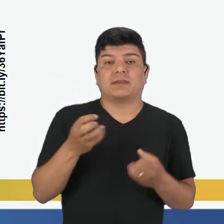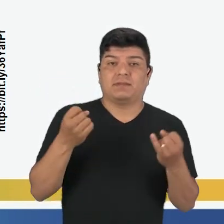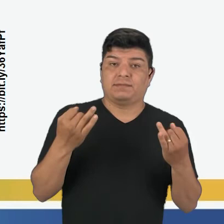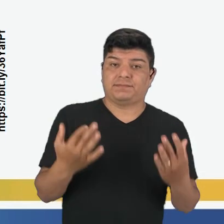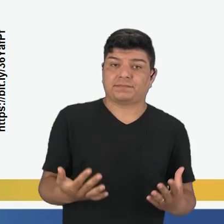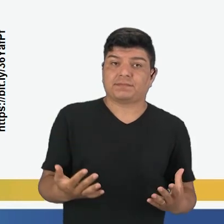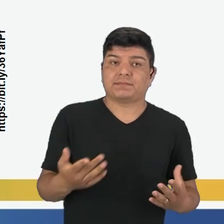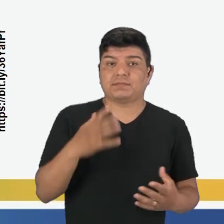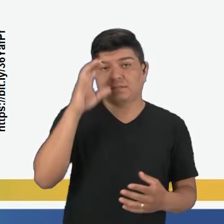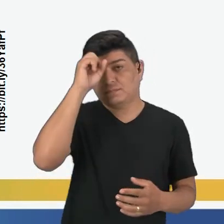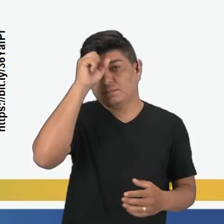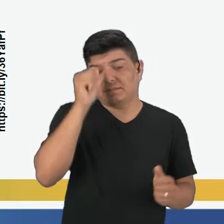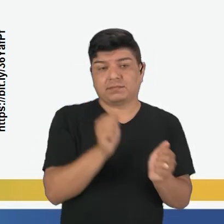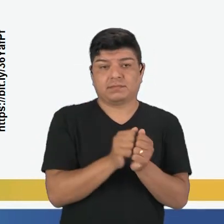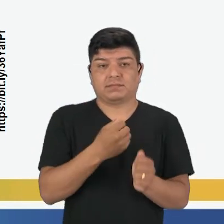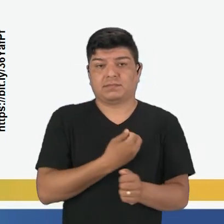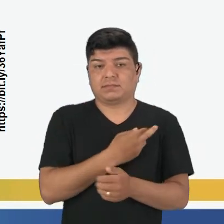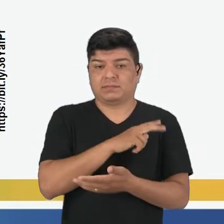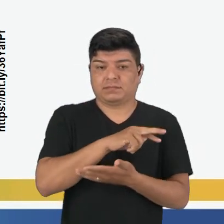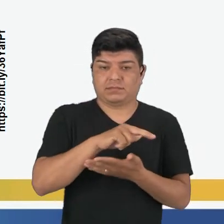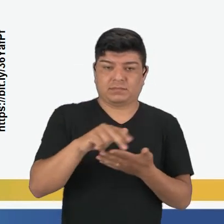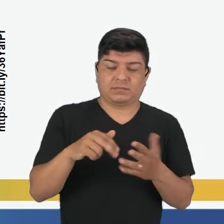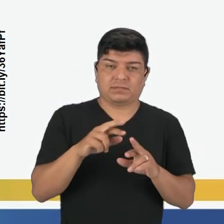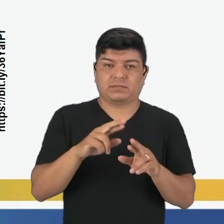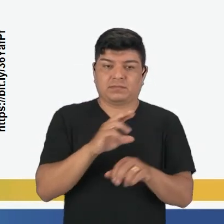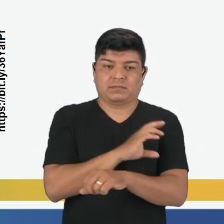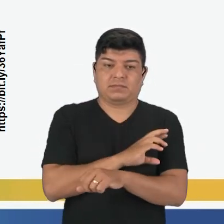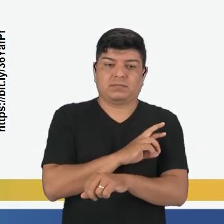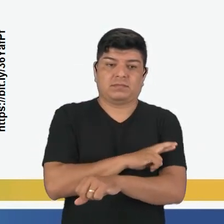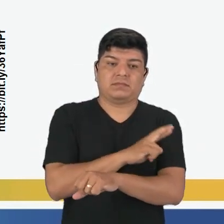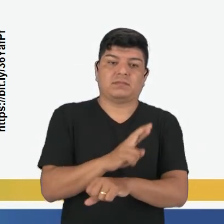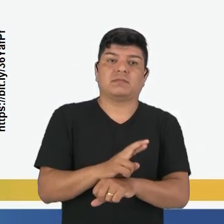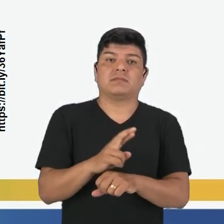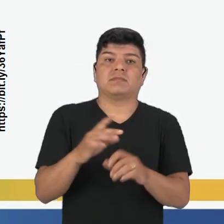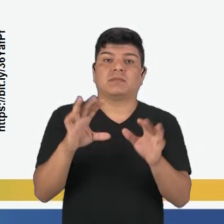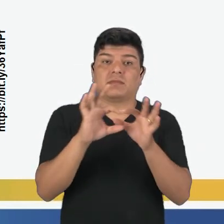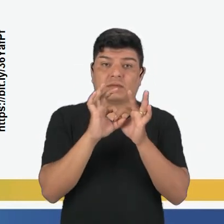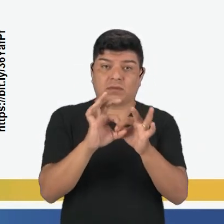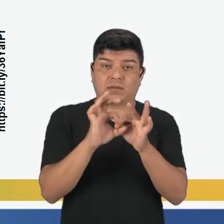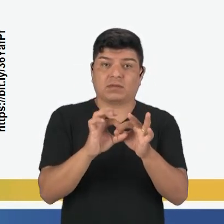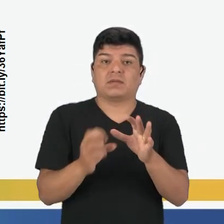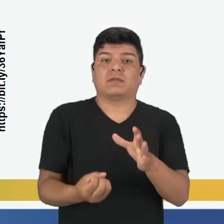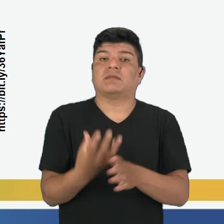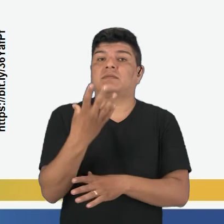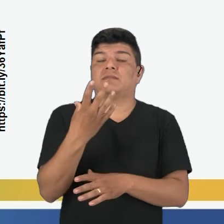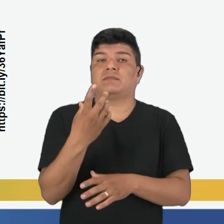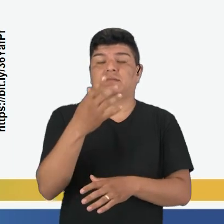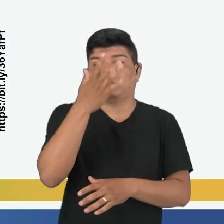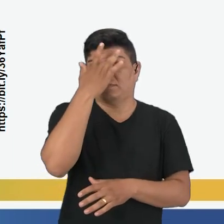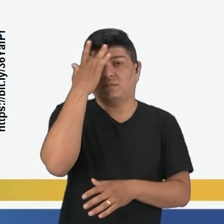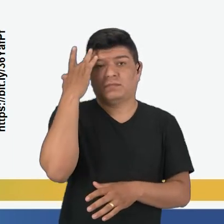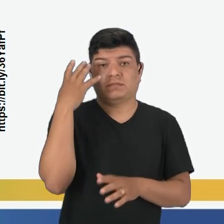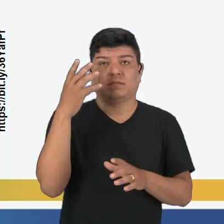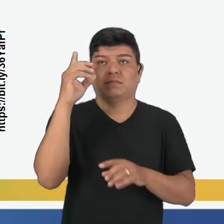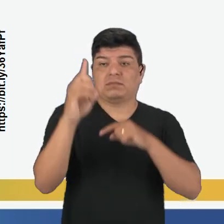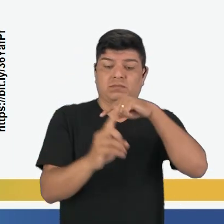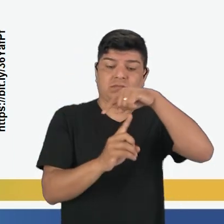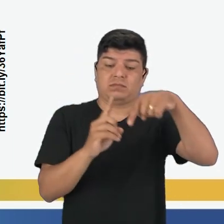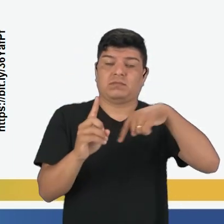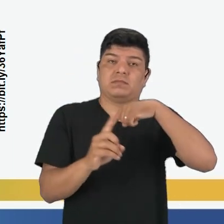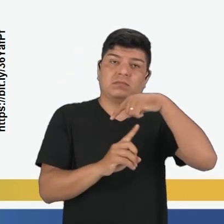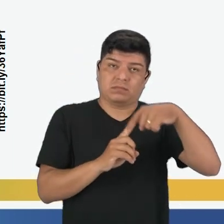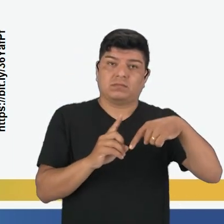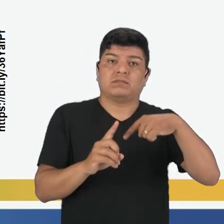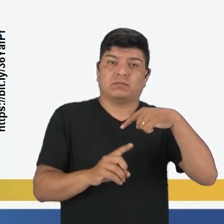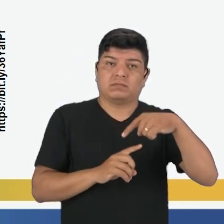disse, para aprender a conviver com a diversidade religiosa. Cria um vínculo entre a pessoa e o sagrado, né?